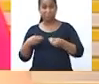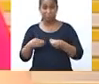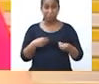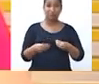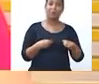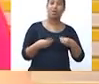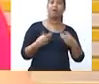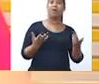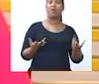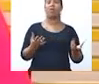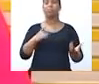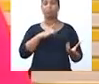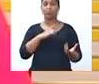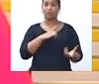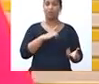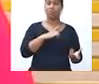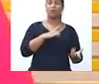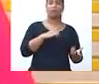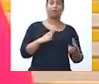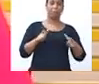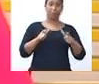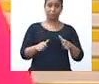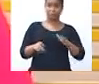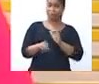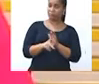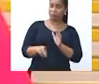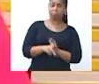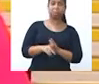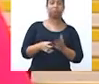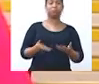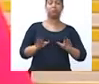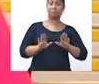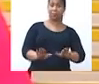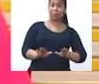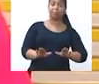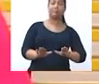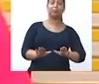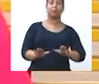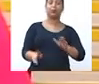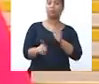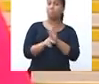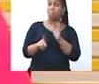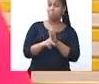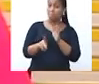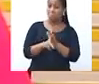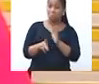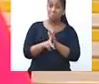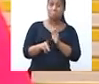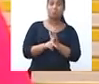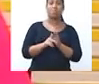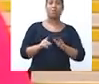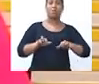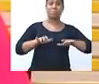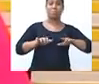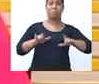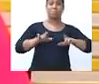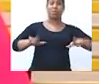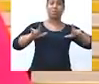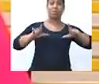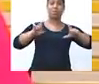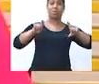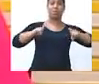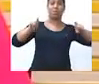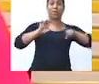a gente tenha toda essa parte. A jornada, né? Exatamente. Agora, na área do mercado de TI, muito